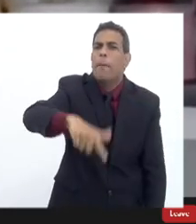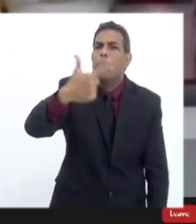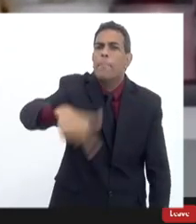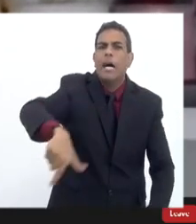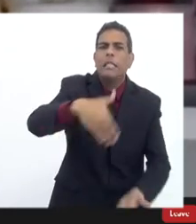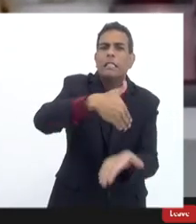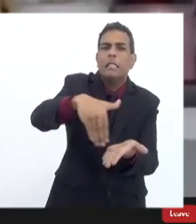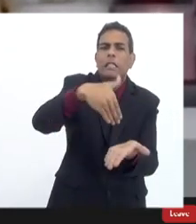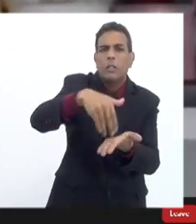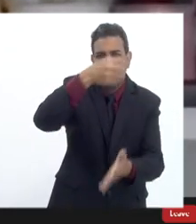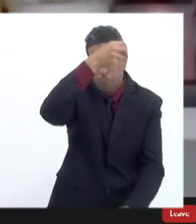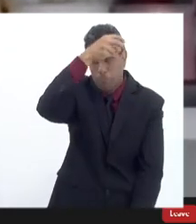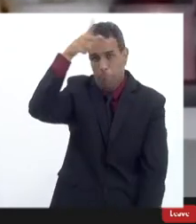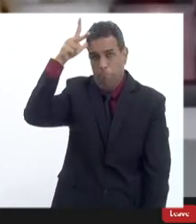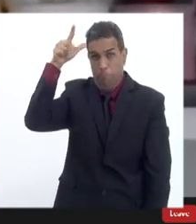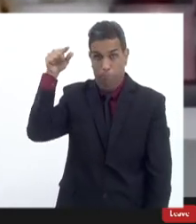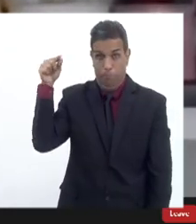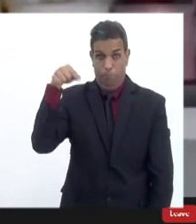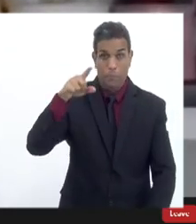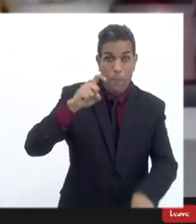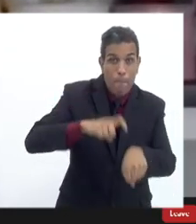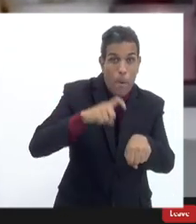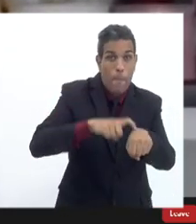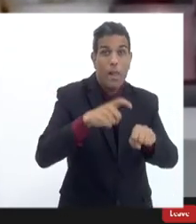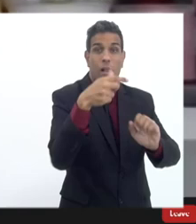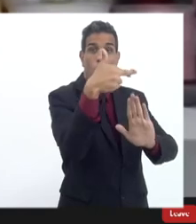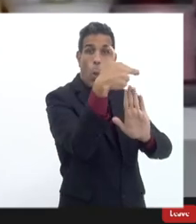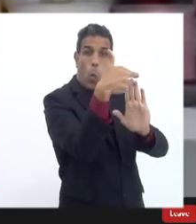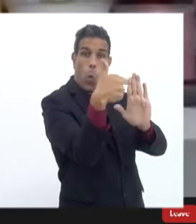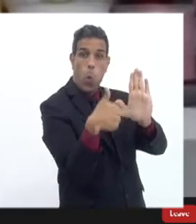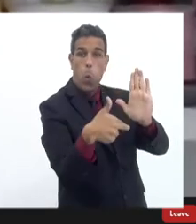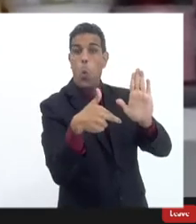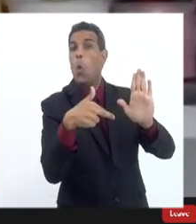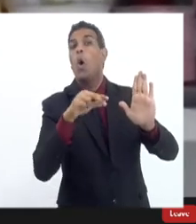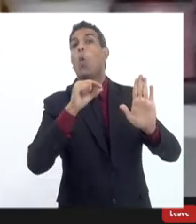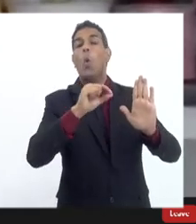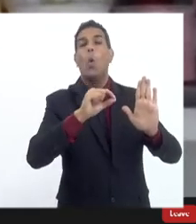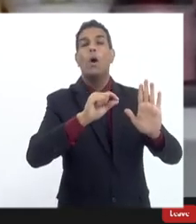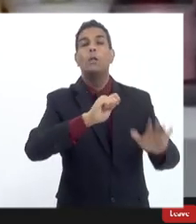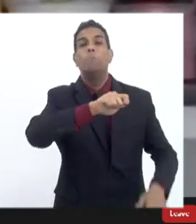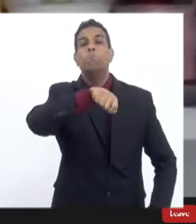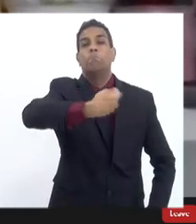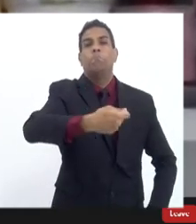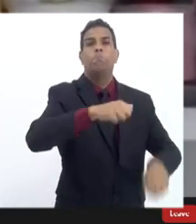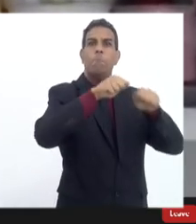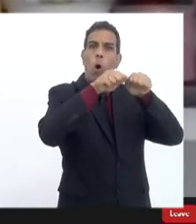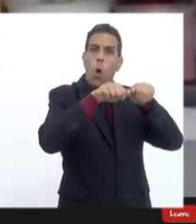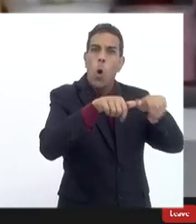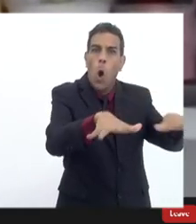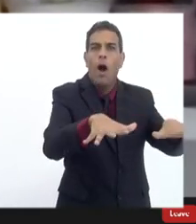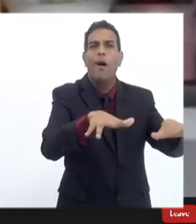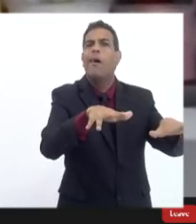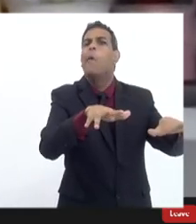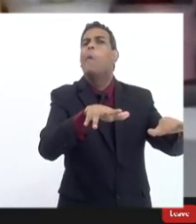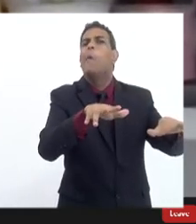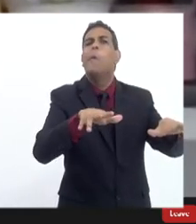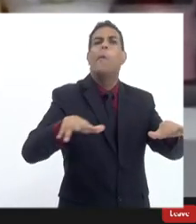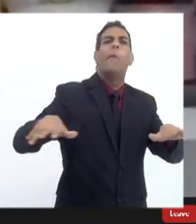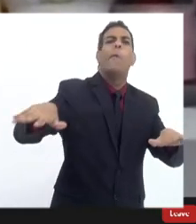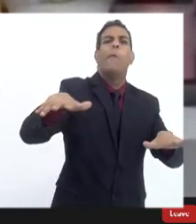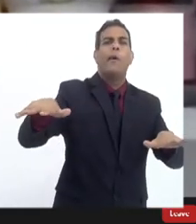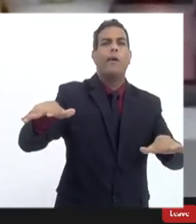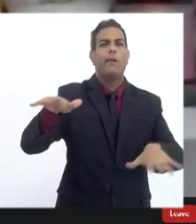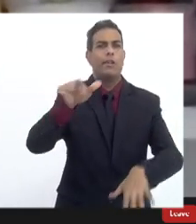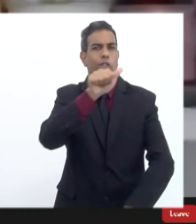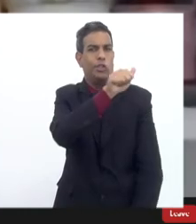parece importante que esse movimento e esse documento possa também circular de maneira a inspirar que as secretarias